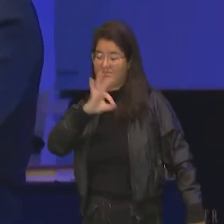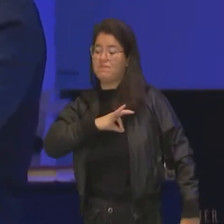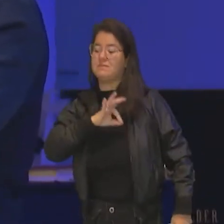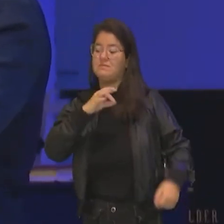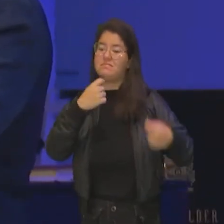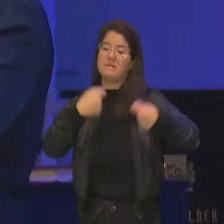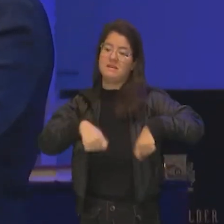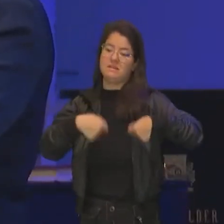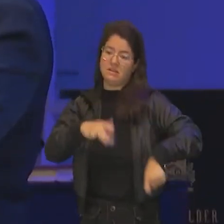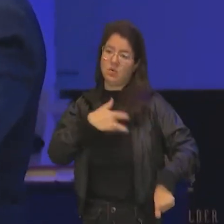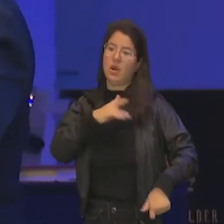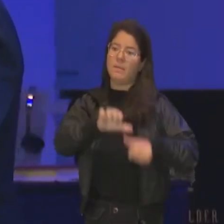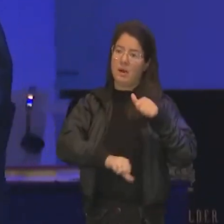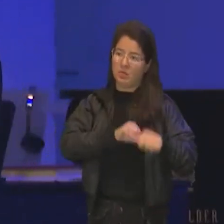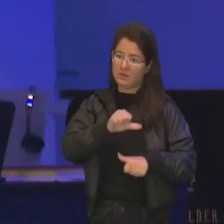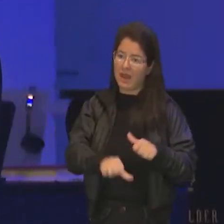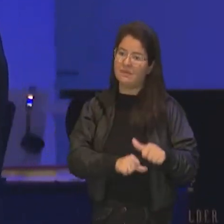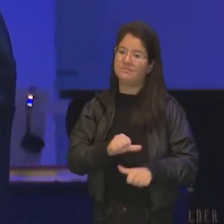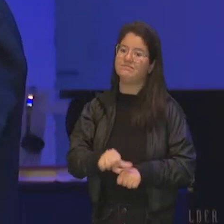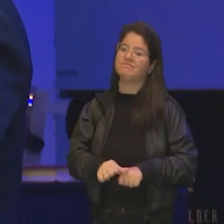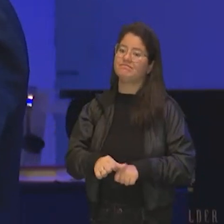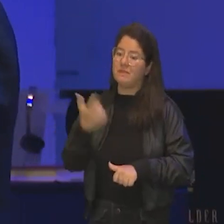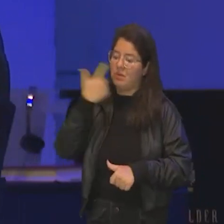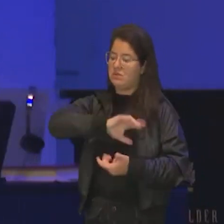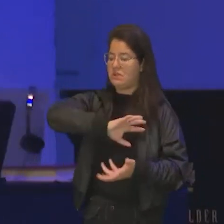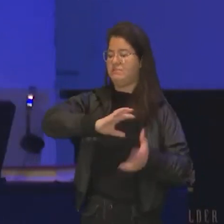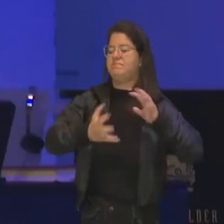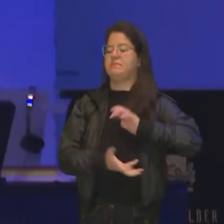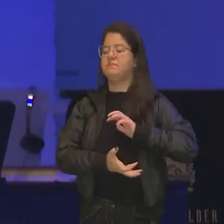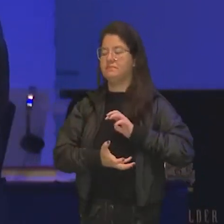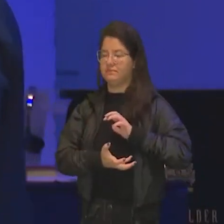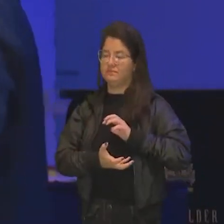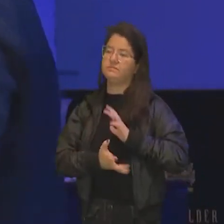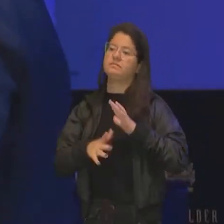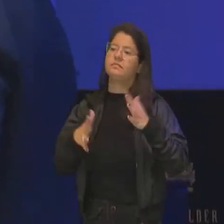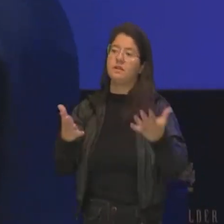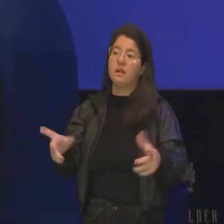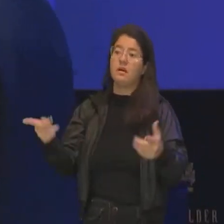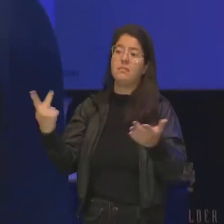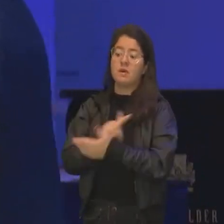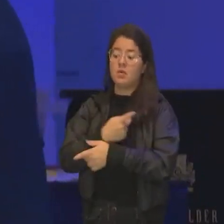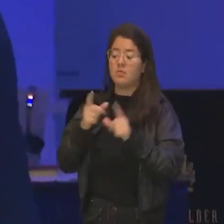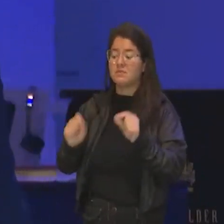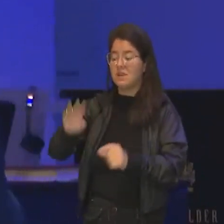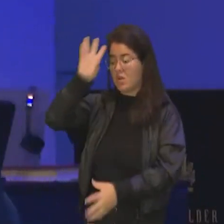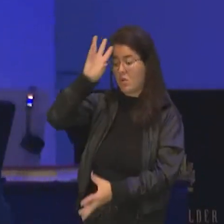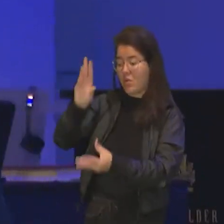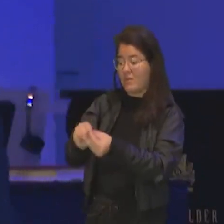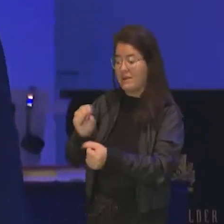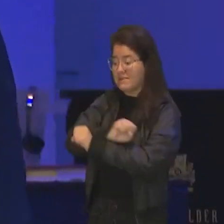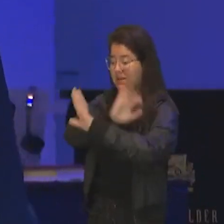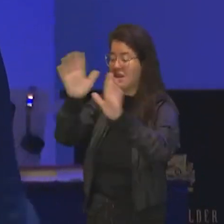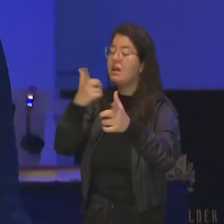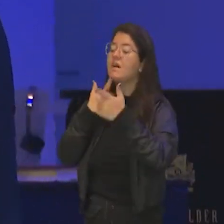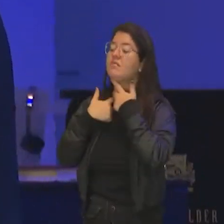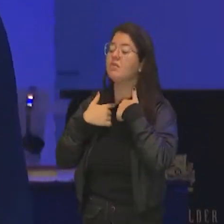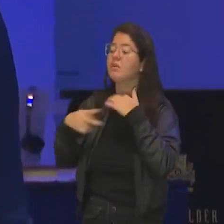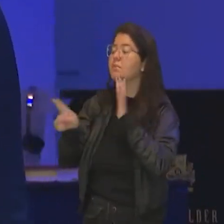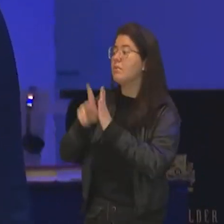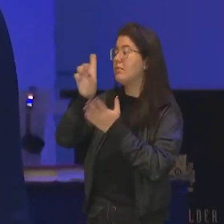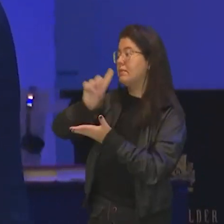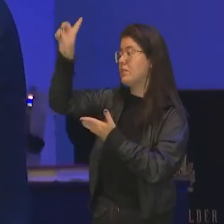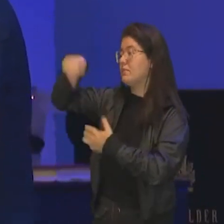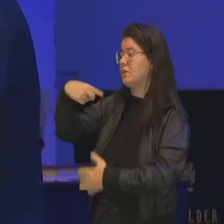sentido. Para que haja essa mudança e essa transformação, para que haja este entendimento da vontade de Deus para a